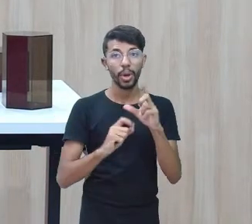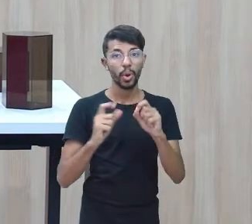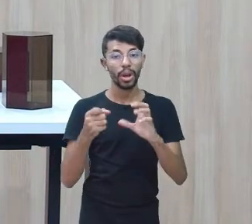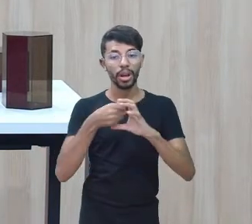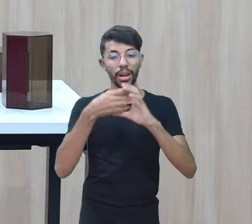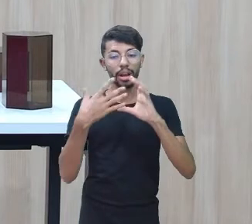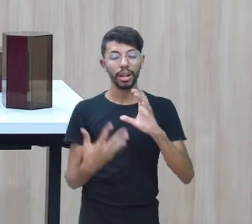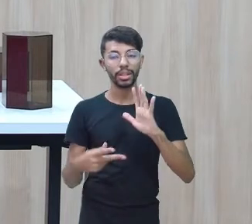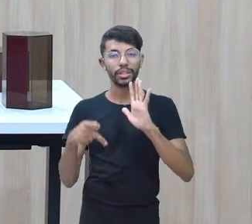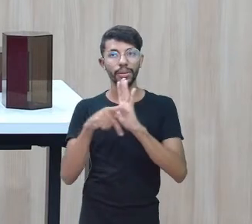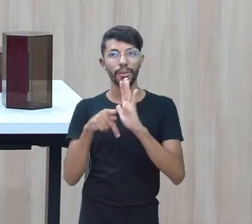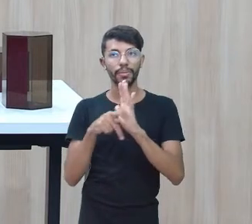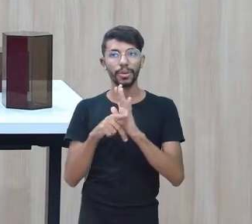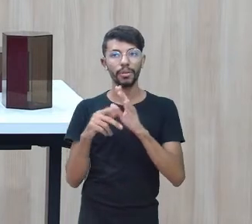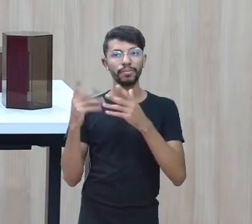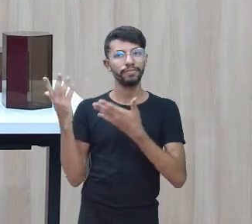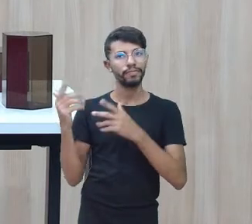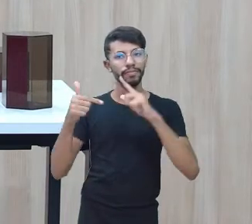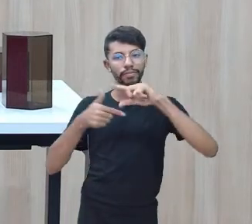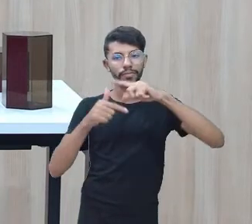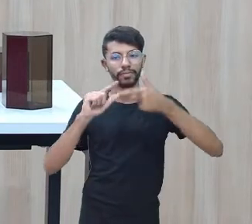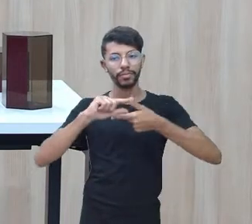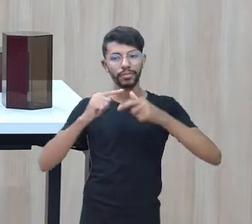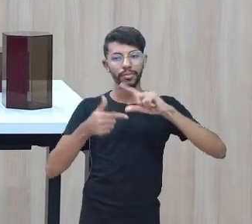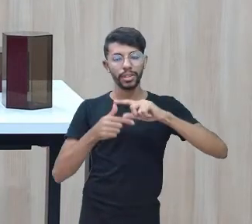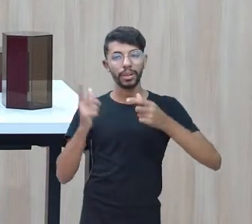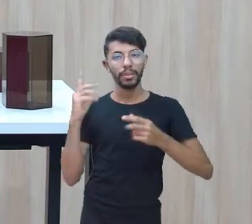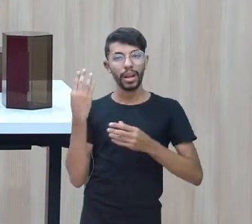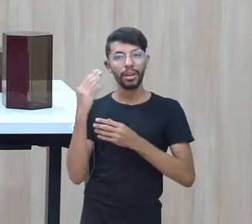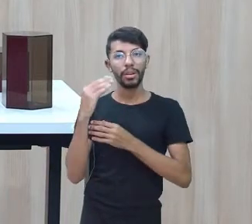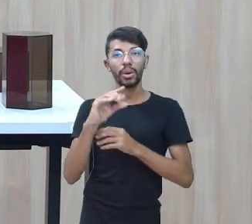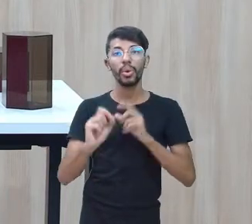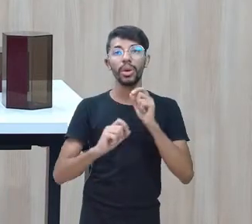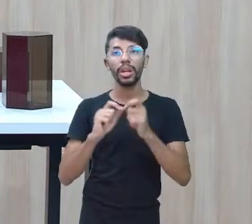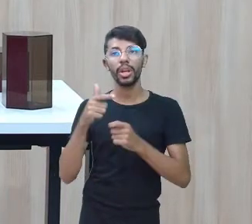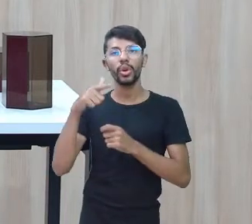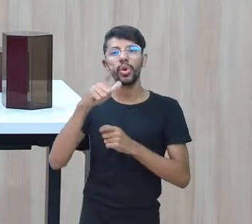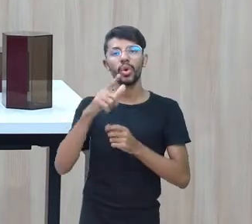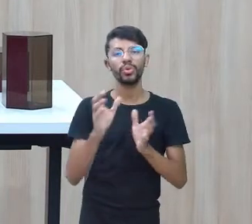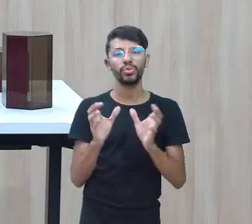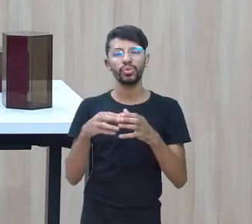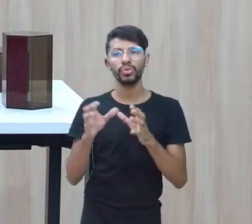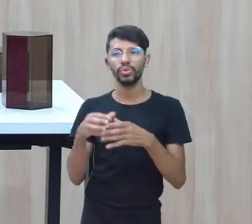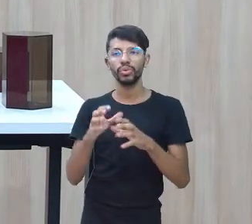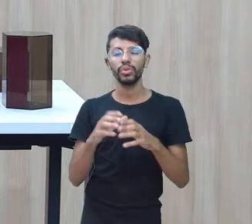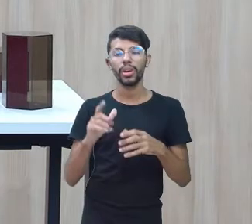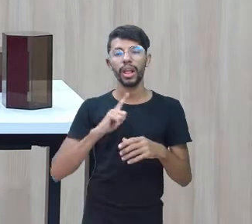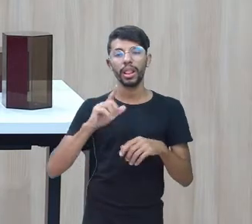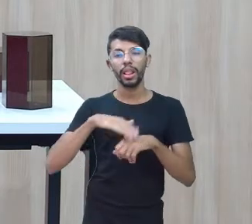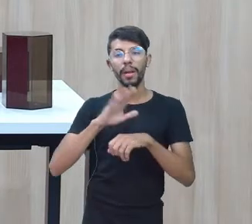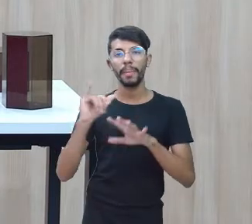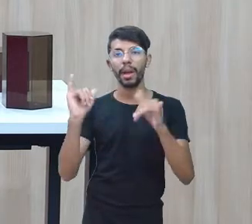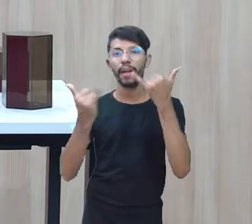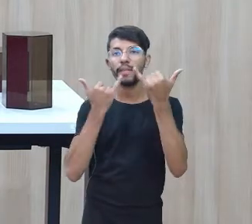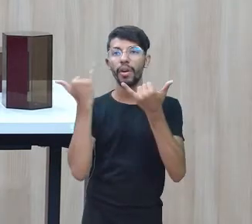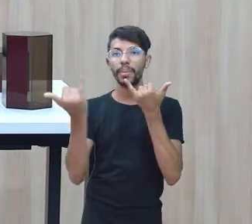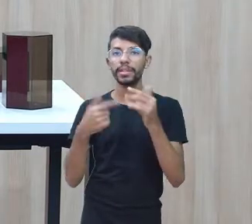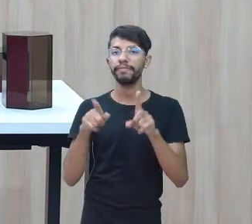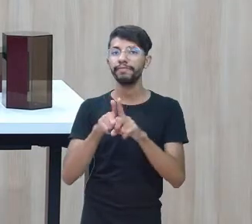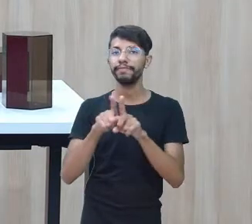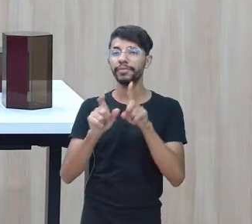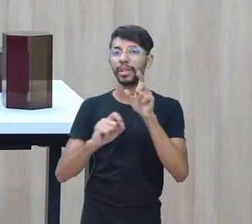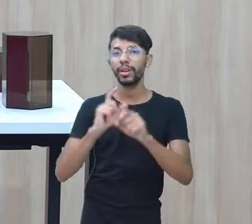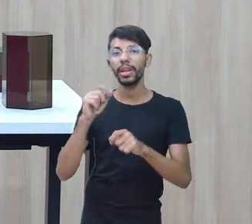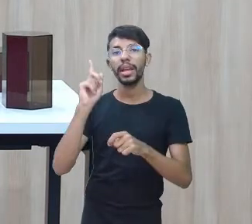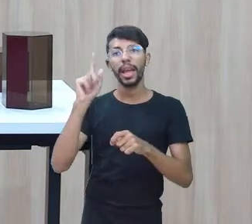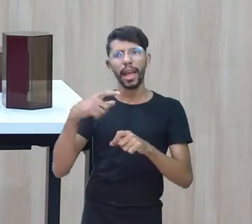formas para ir colocando em outros conjuntos, né? Conjuntos que têm mais informações, vamos dizer assim. Isso é um sólido